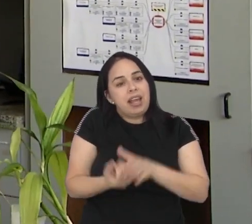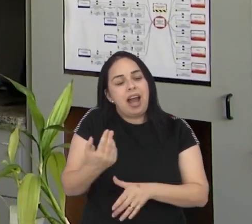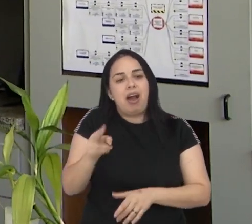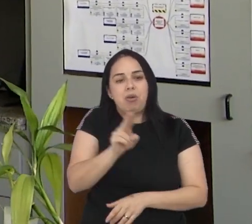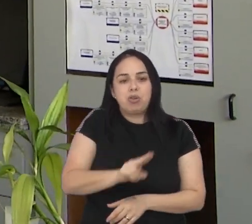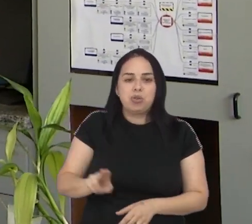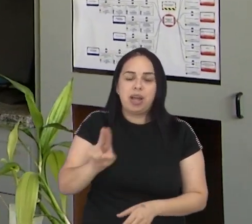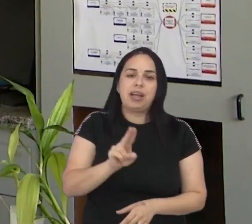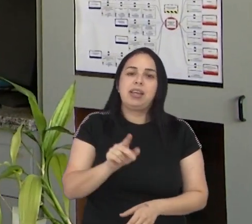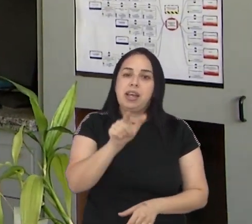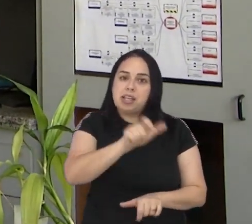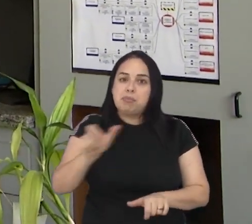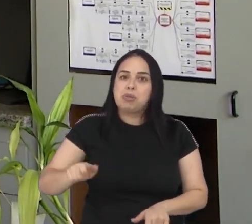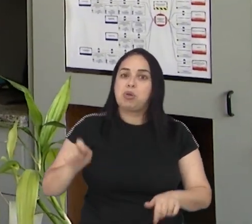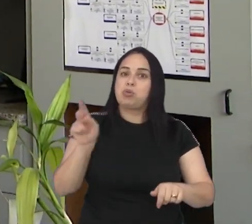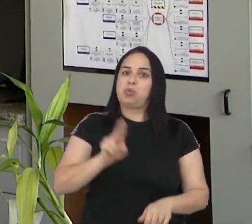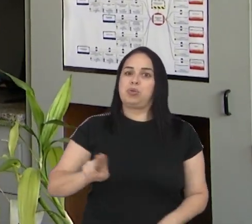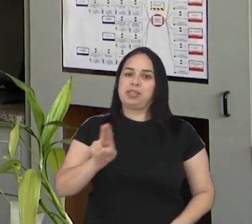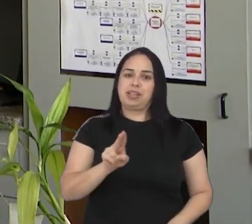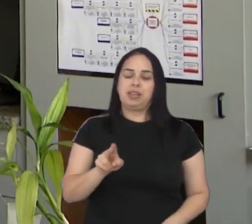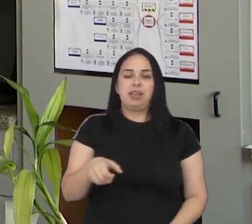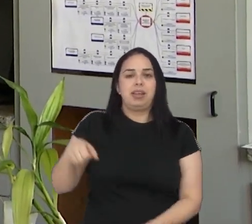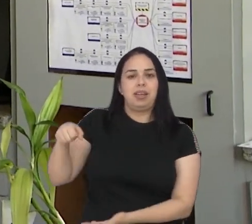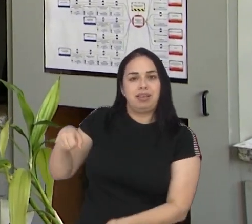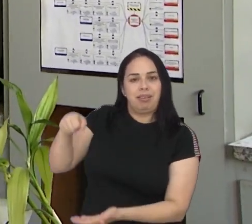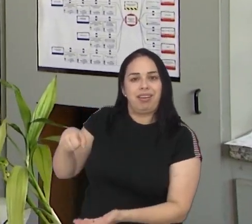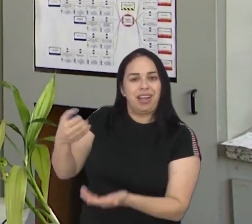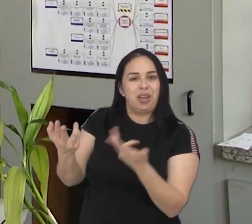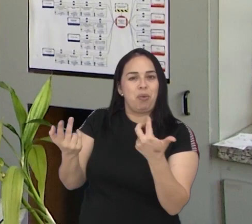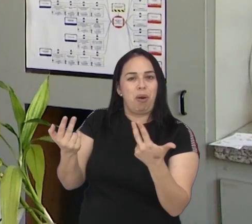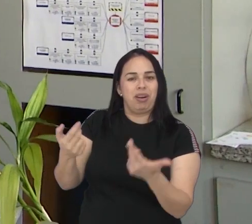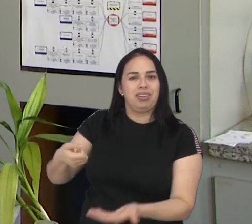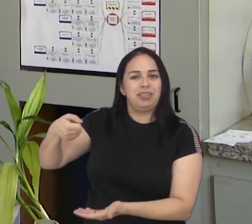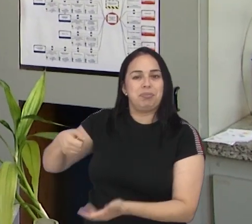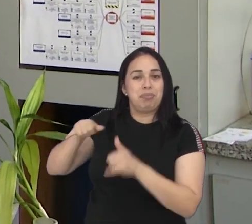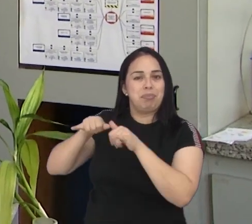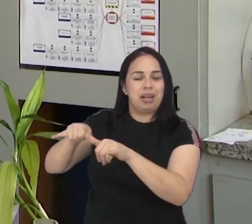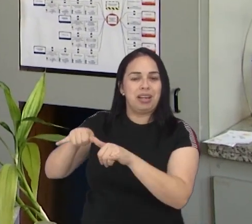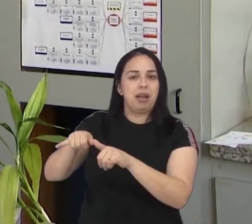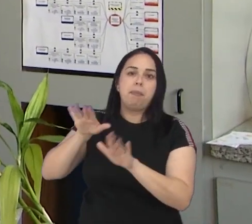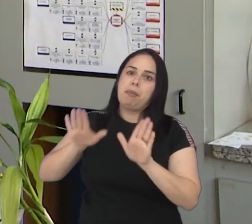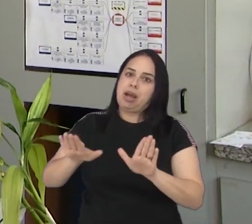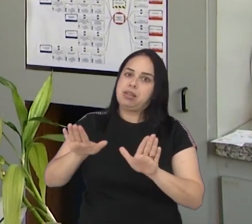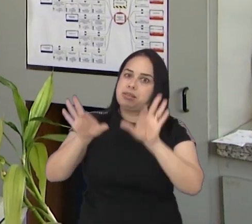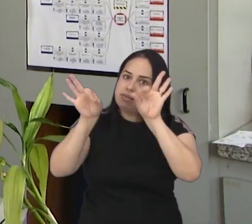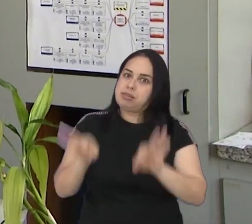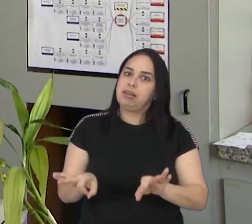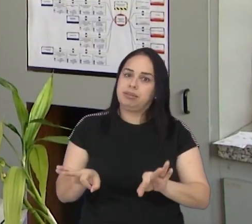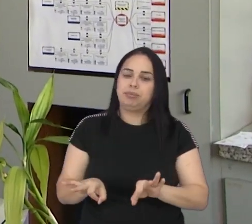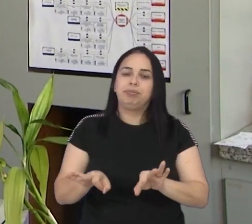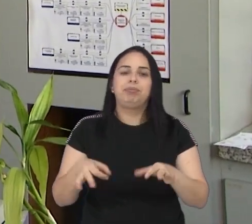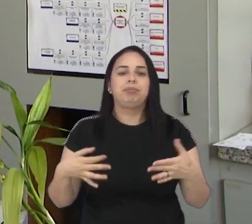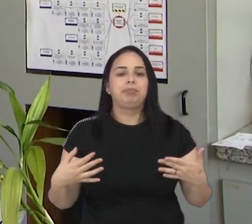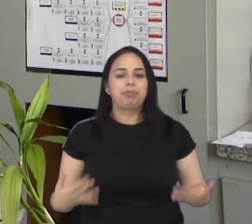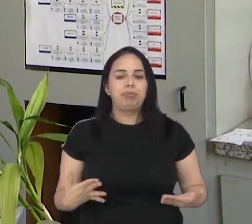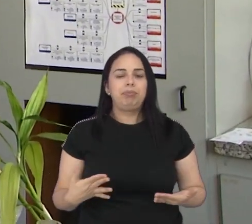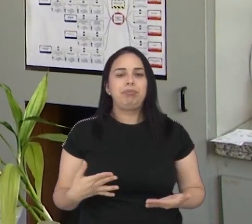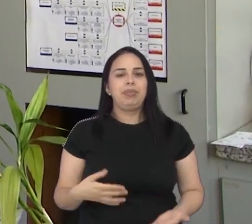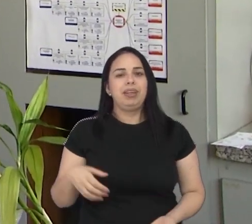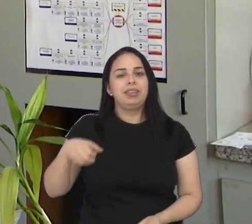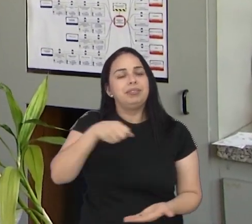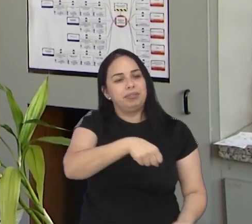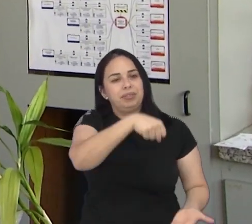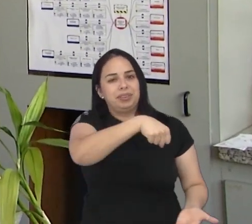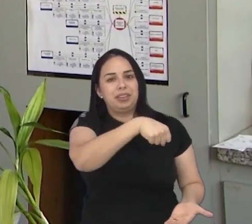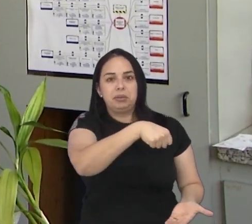utilizado próprio pelas pessoas no dia a dia. Então, da mesma forma que uma sacola de mercado, que tivesse, de fato, um uso eficiente, né? E